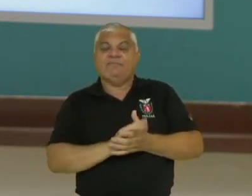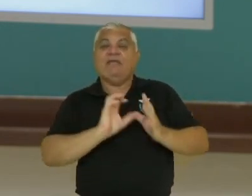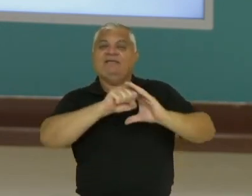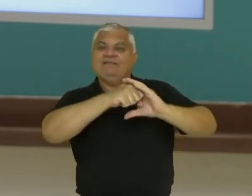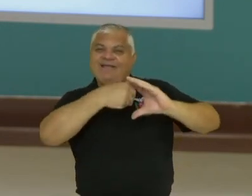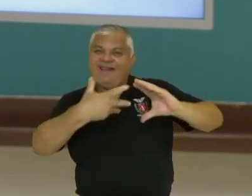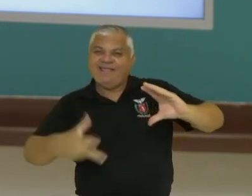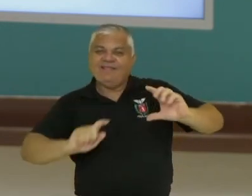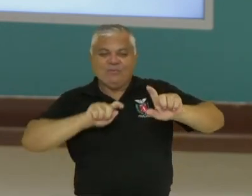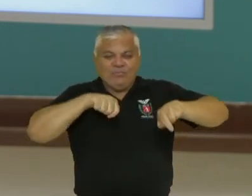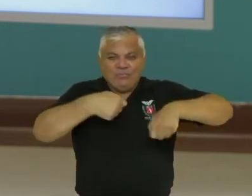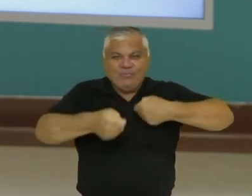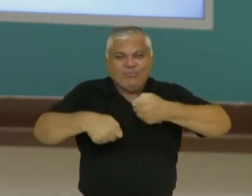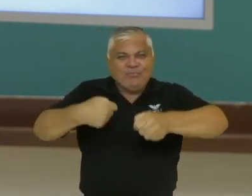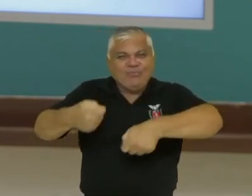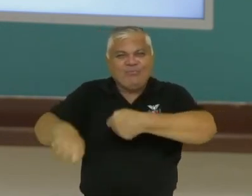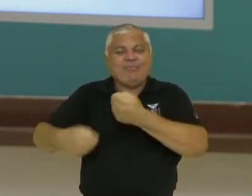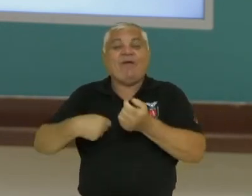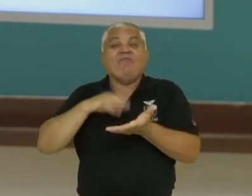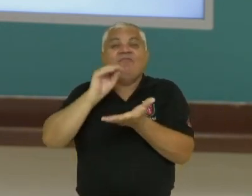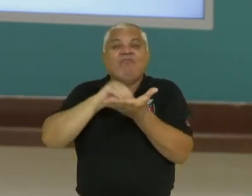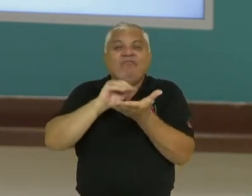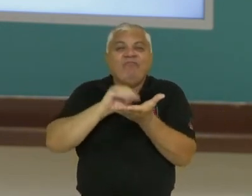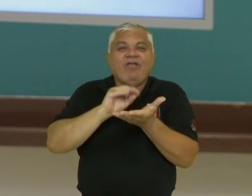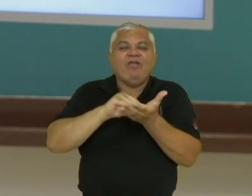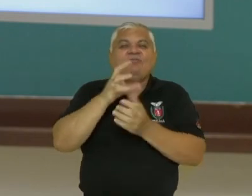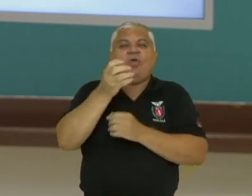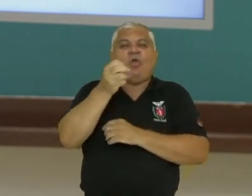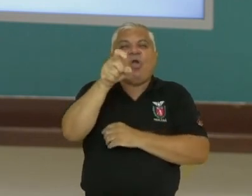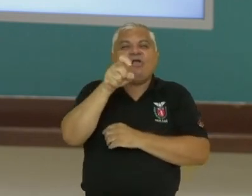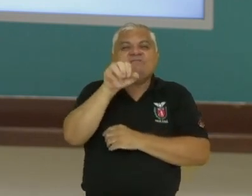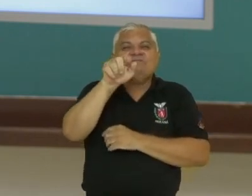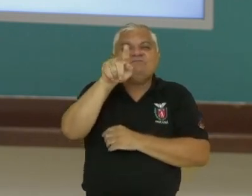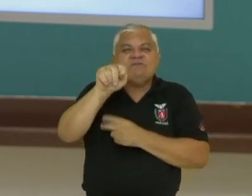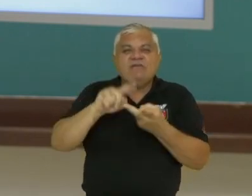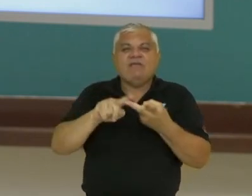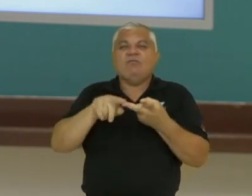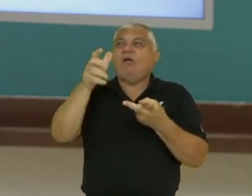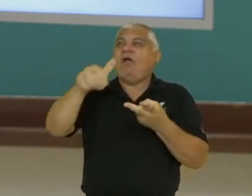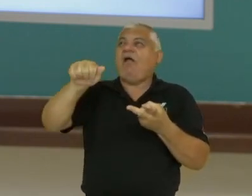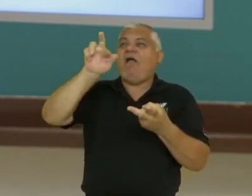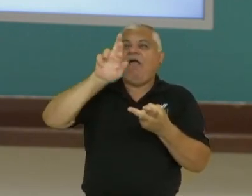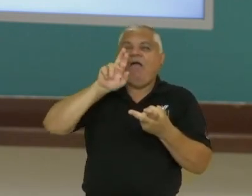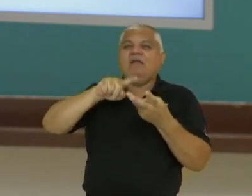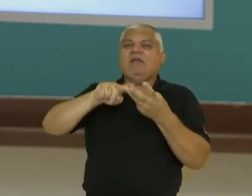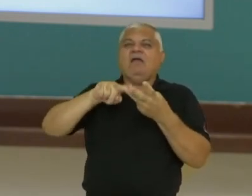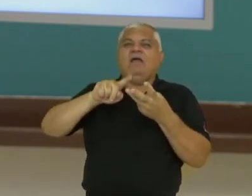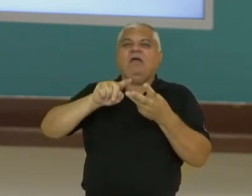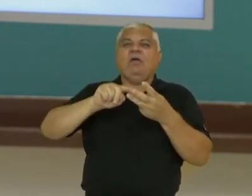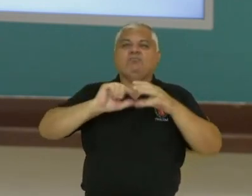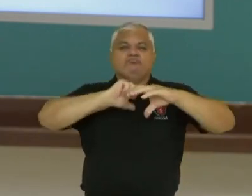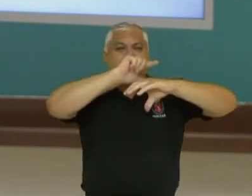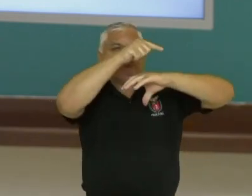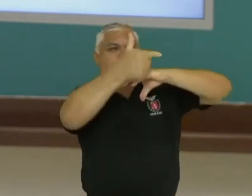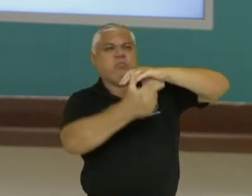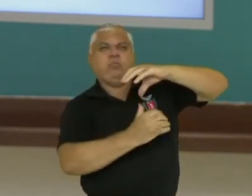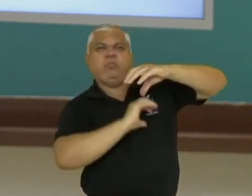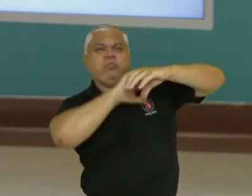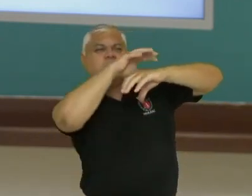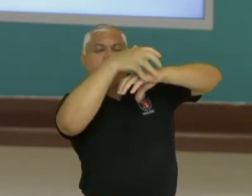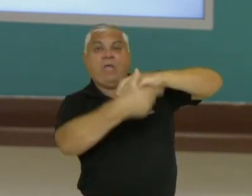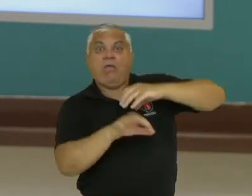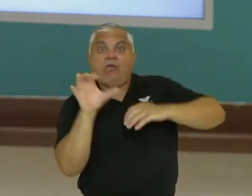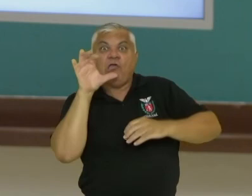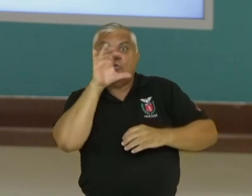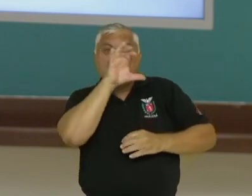nós relembramos, a ausência então de oxigênio, de atmosfera, da camada de ozônio, muito quente,